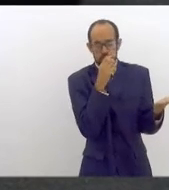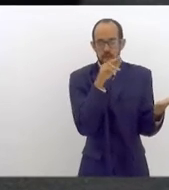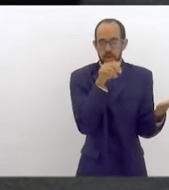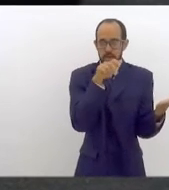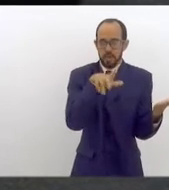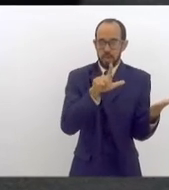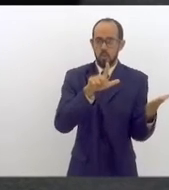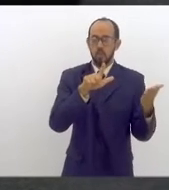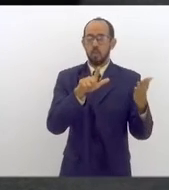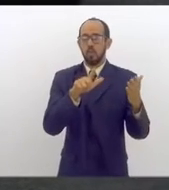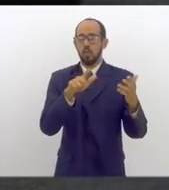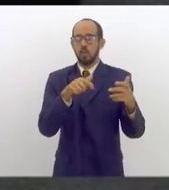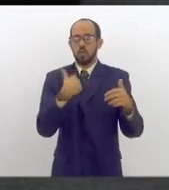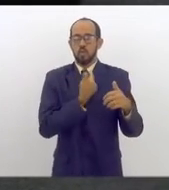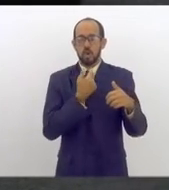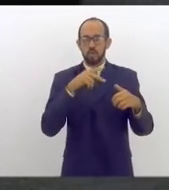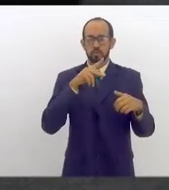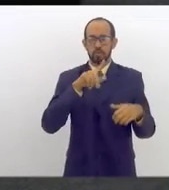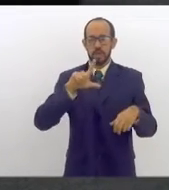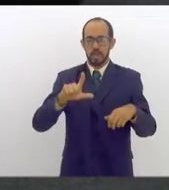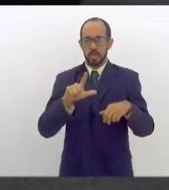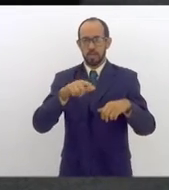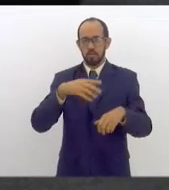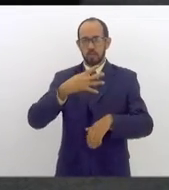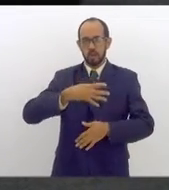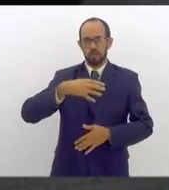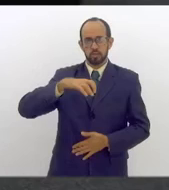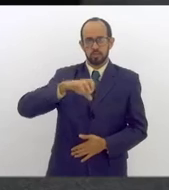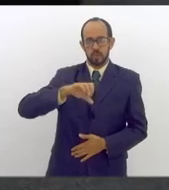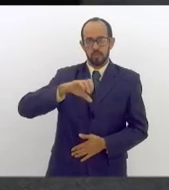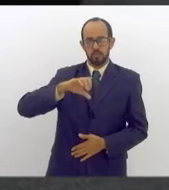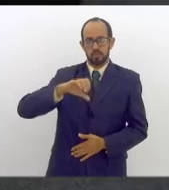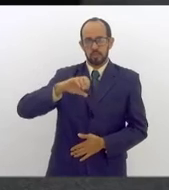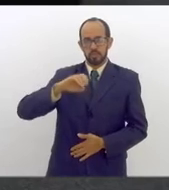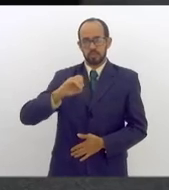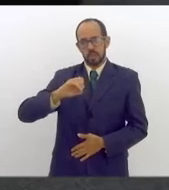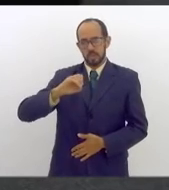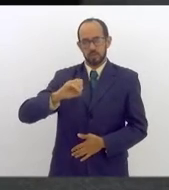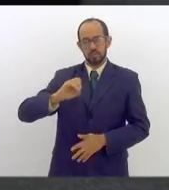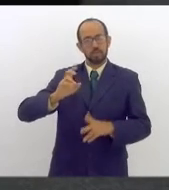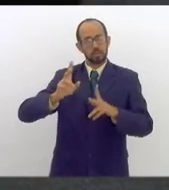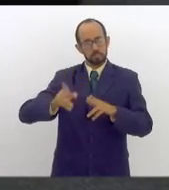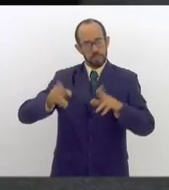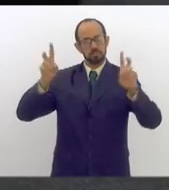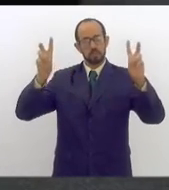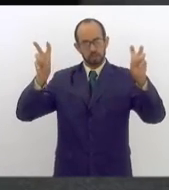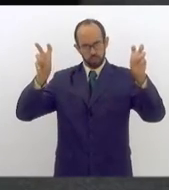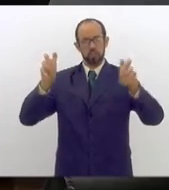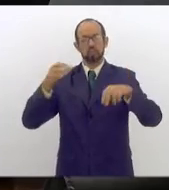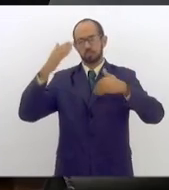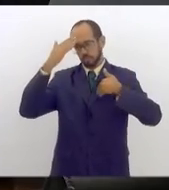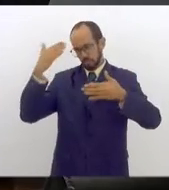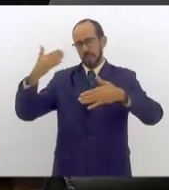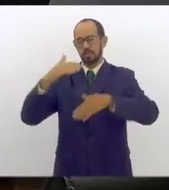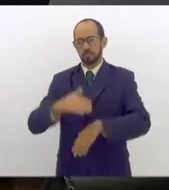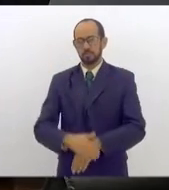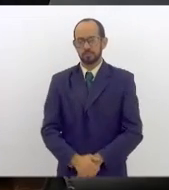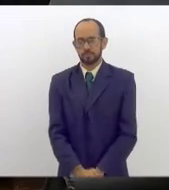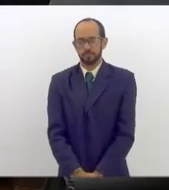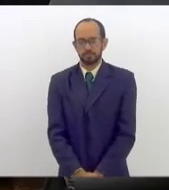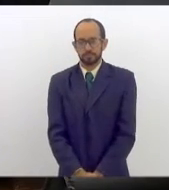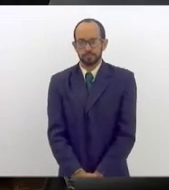nosso projeto, que projeto de lei 4990/2021, trata sobre o mesmo assunto. Muito obrigada.